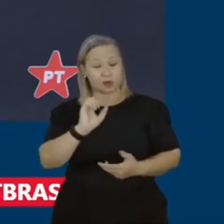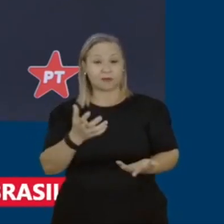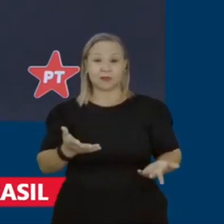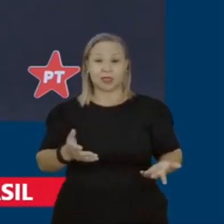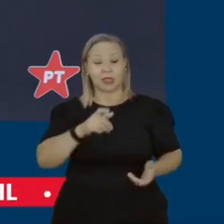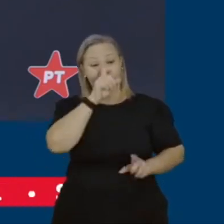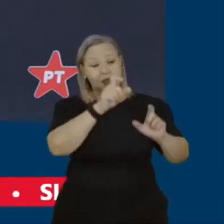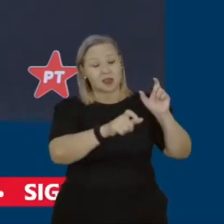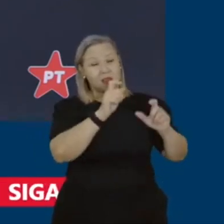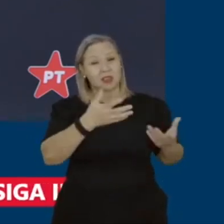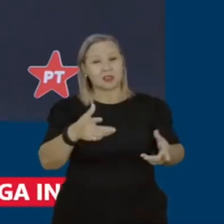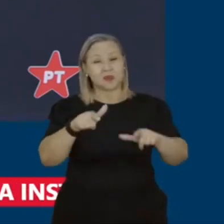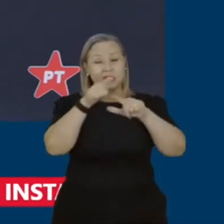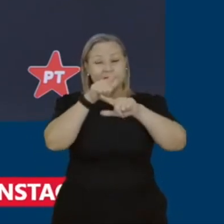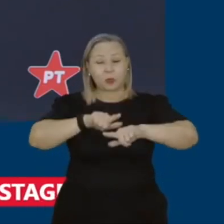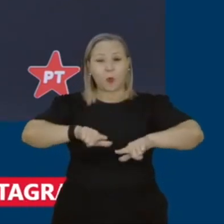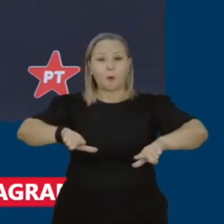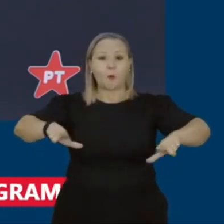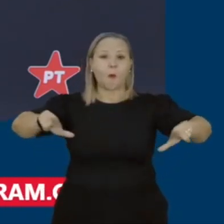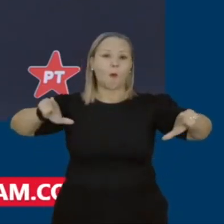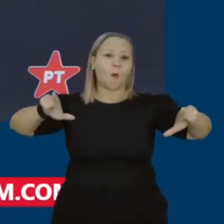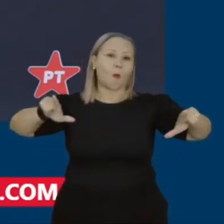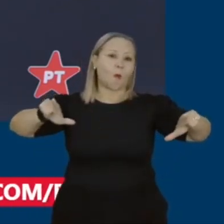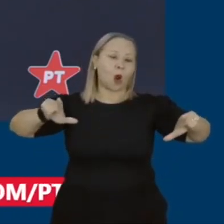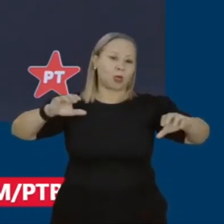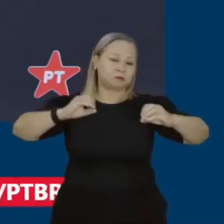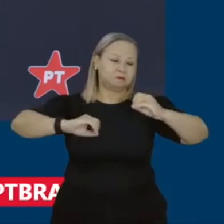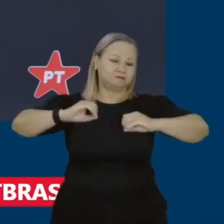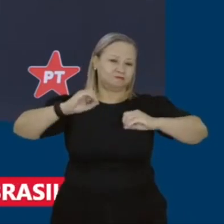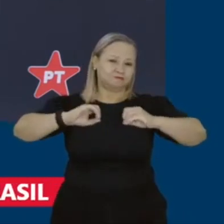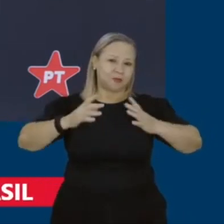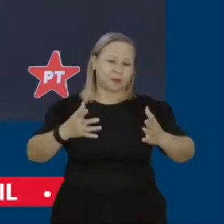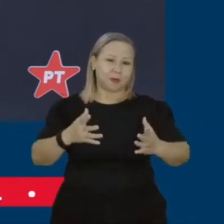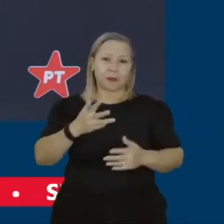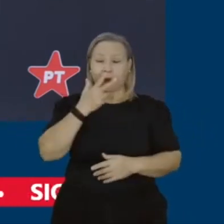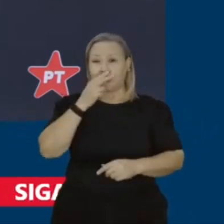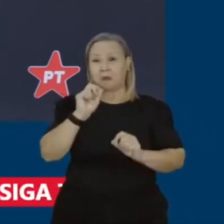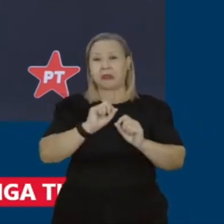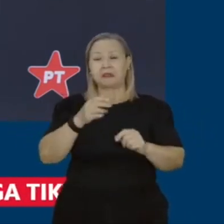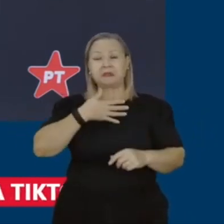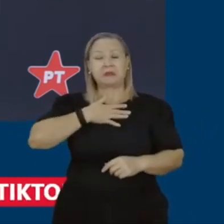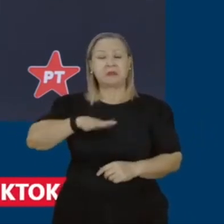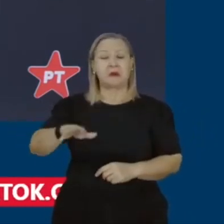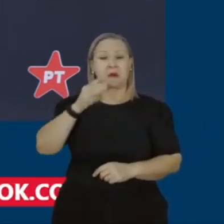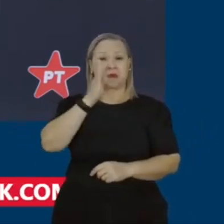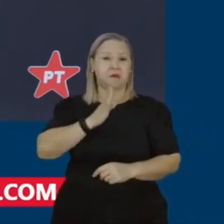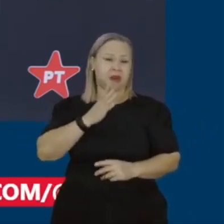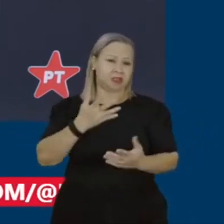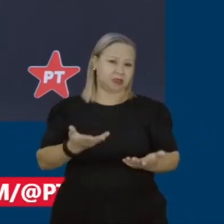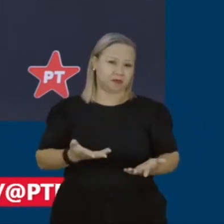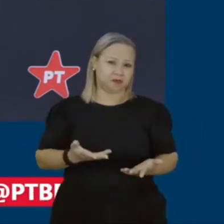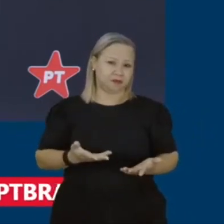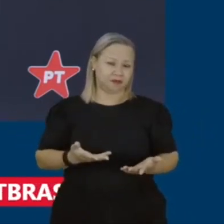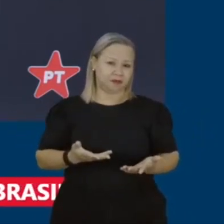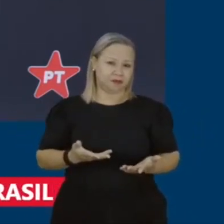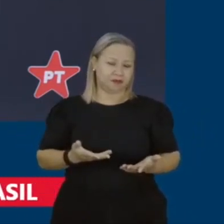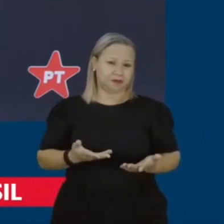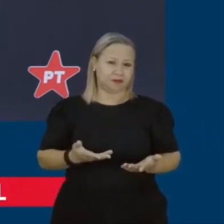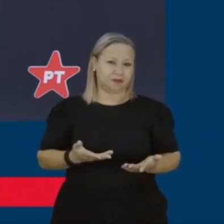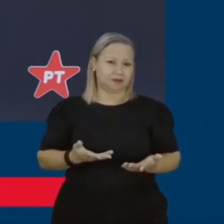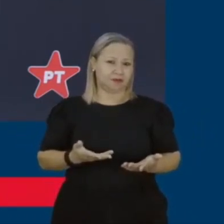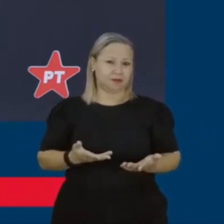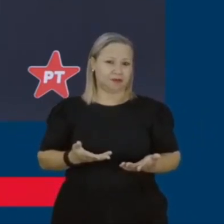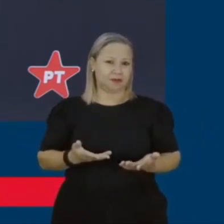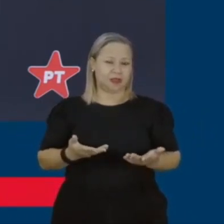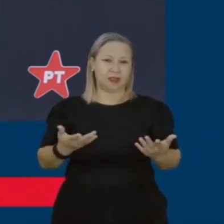vazios. Parece que eles não se identificam com o país que vivem. Naquela linha do Miguel Arraes. É